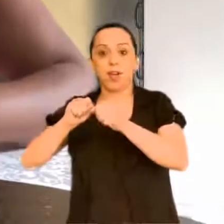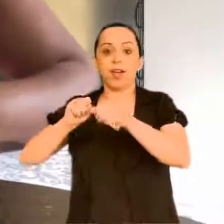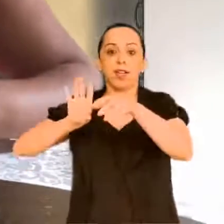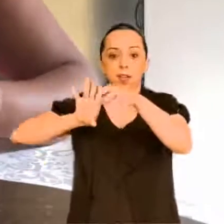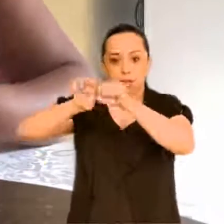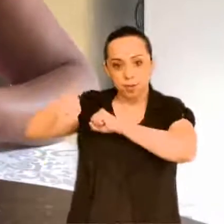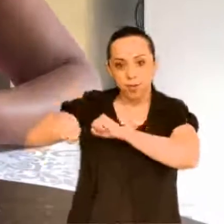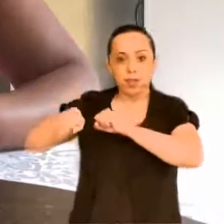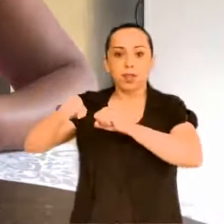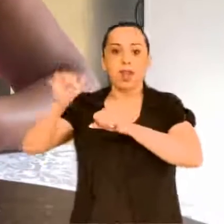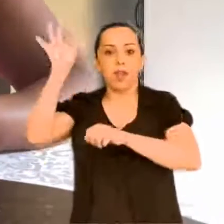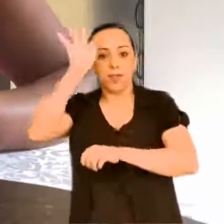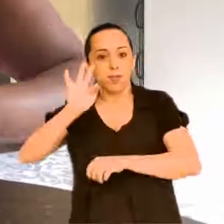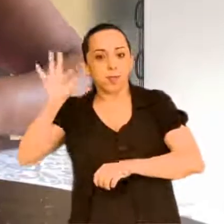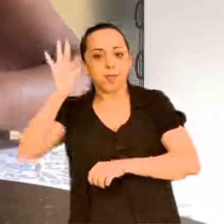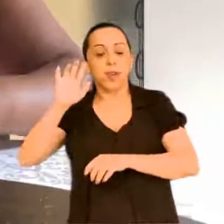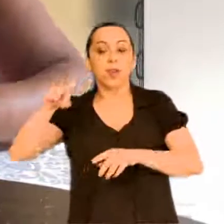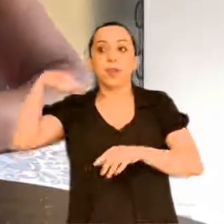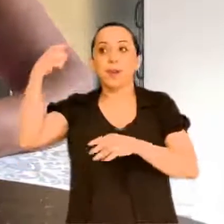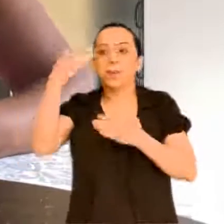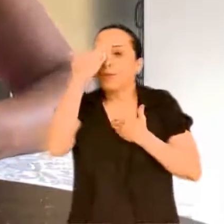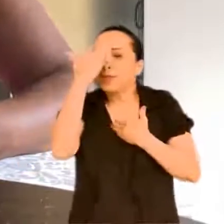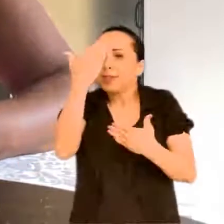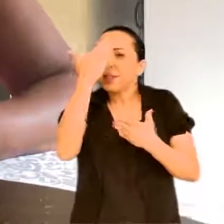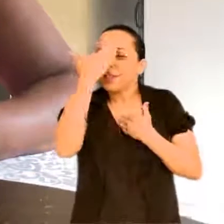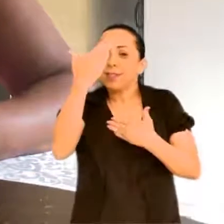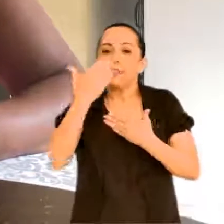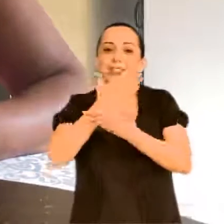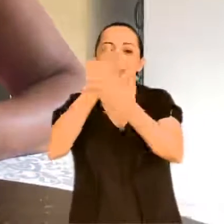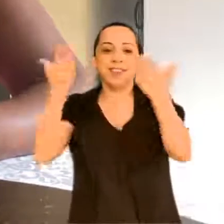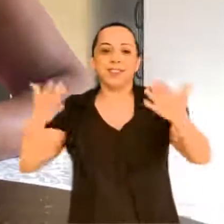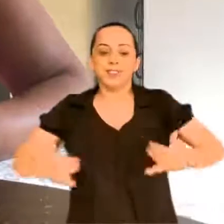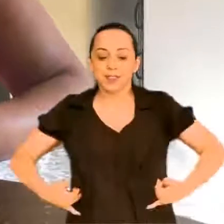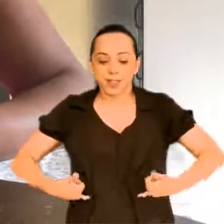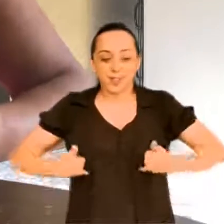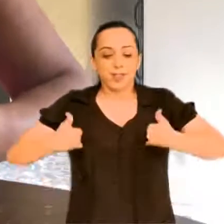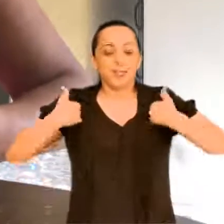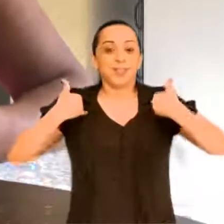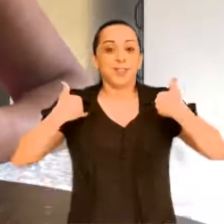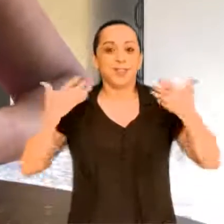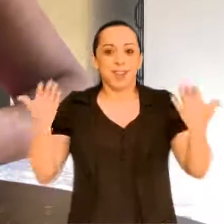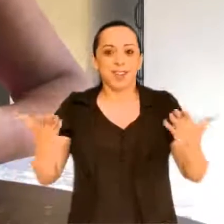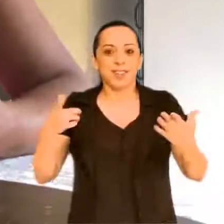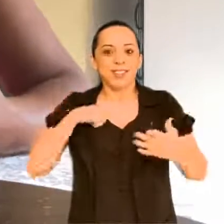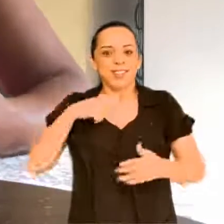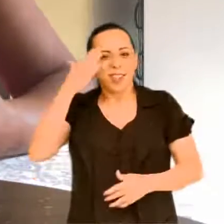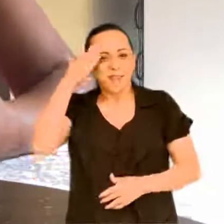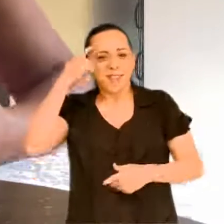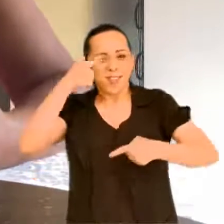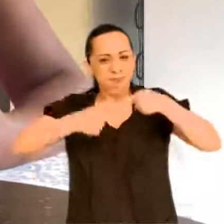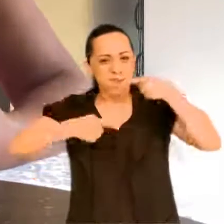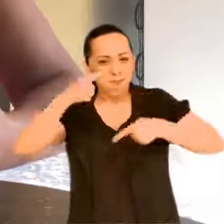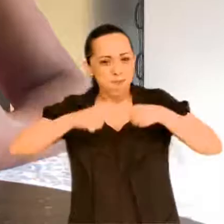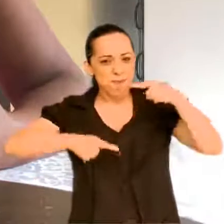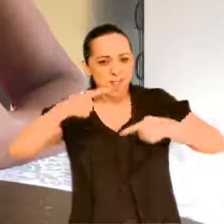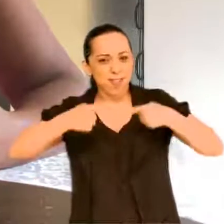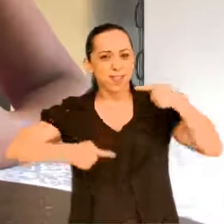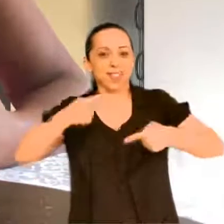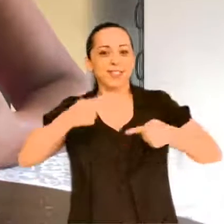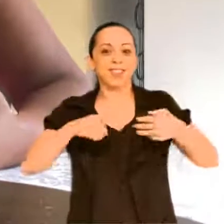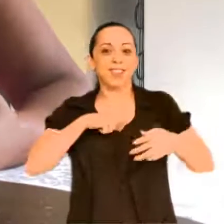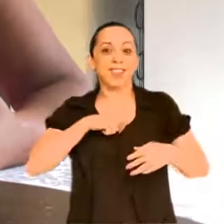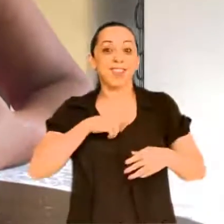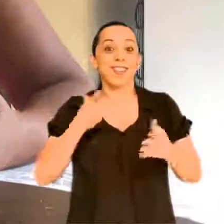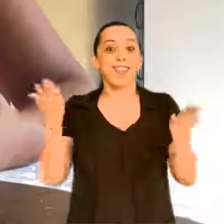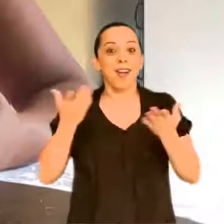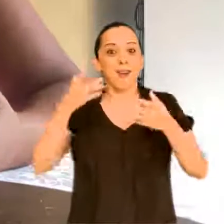retornam, eles vão para a Universidade Federal, fazem a sua formação e a gratidão, a satisfação, a